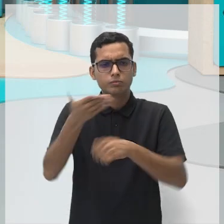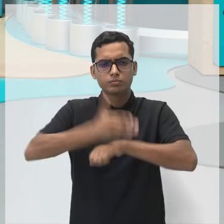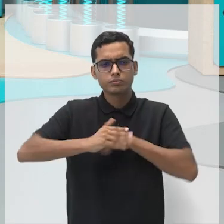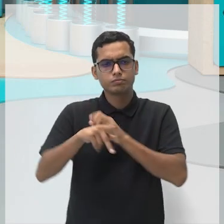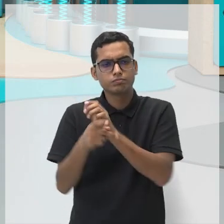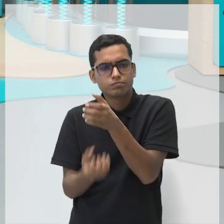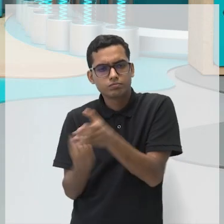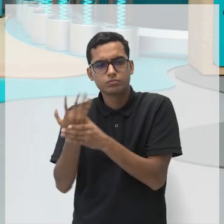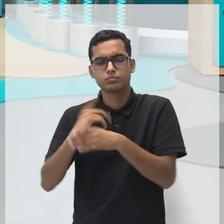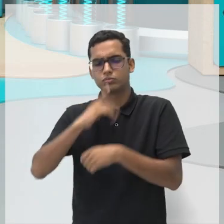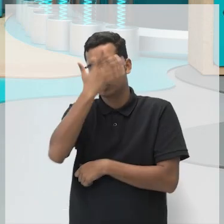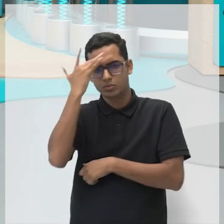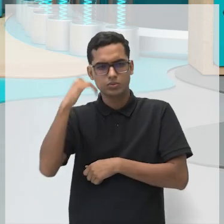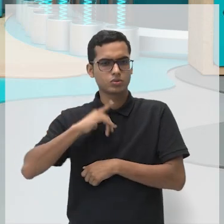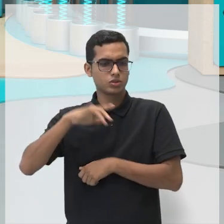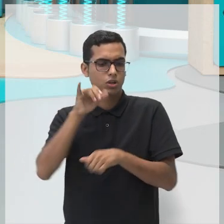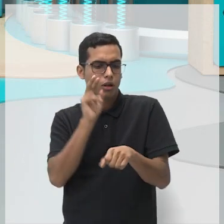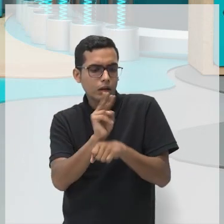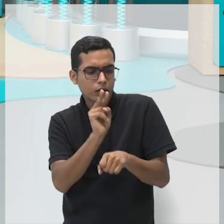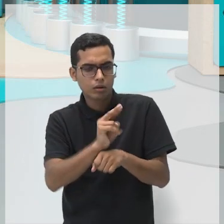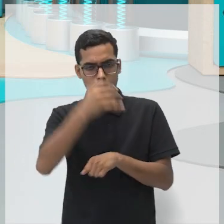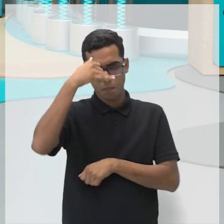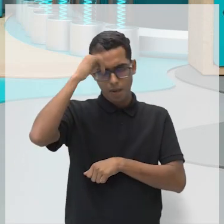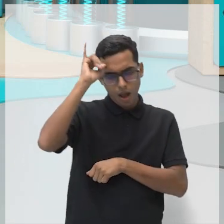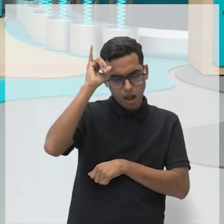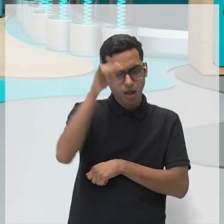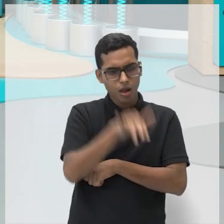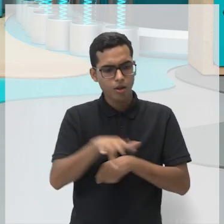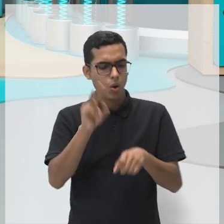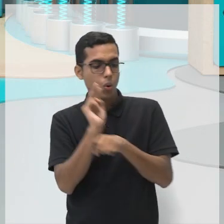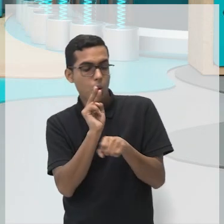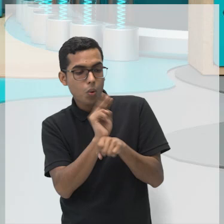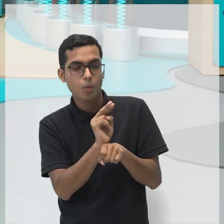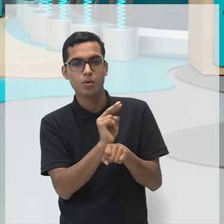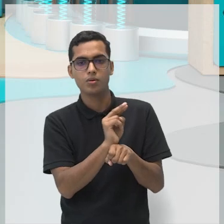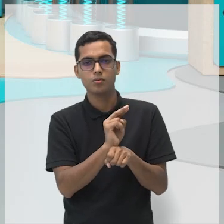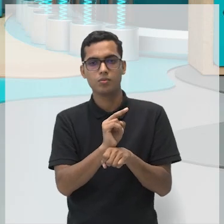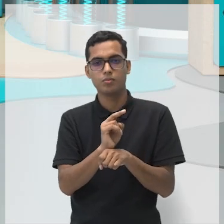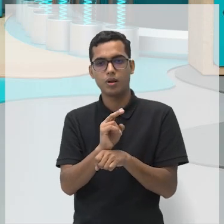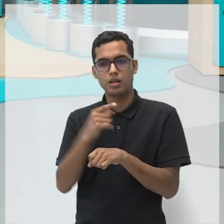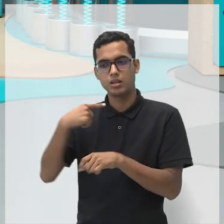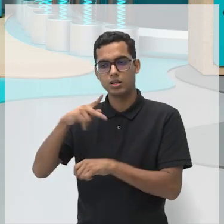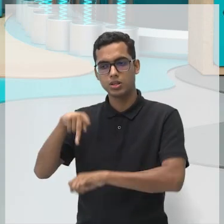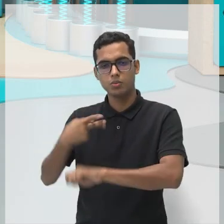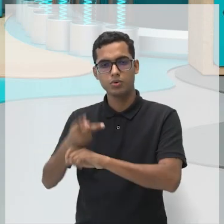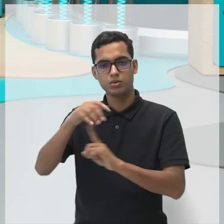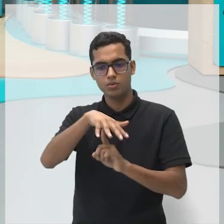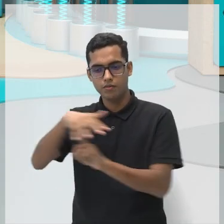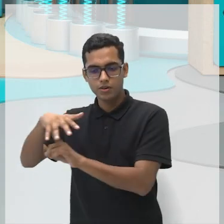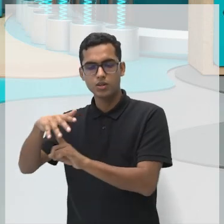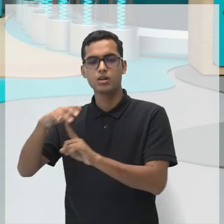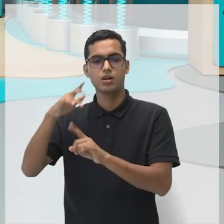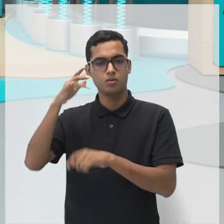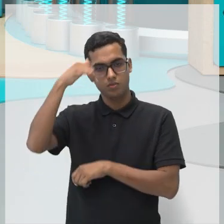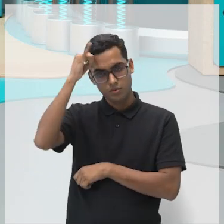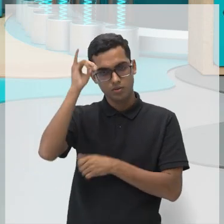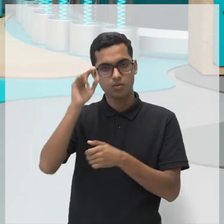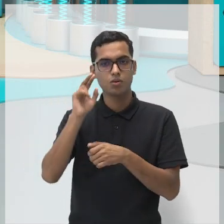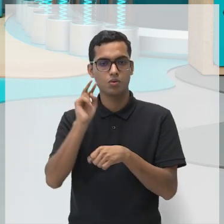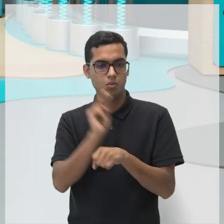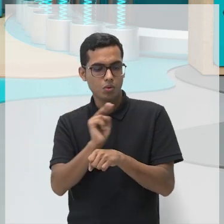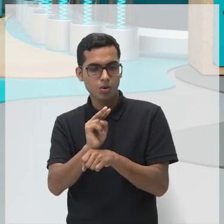dos criadores de gado que nas suas deslocações ali para as feiras de gado, eles marcavam os animais